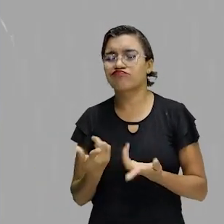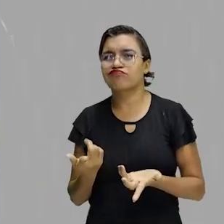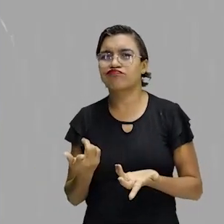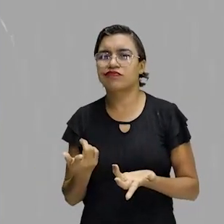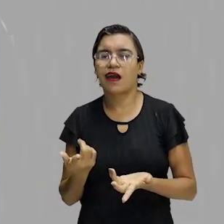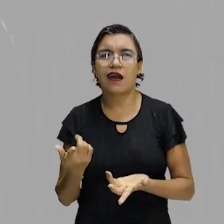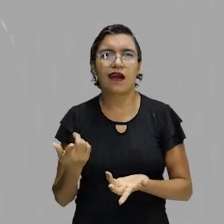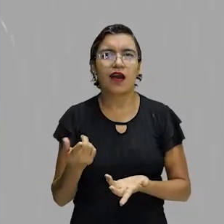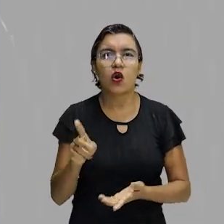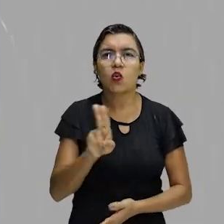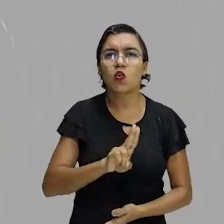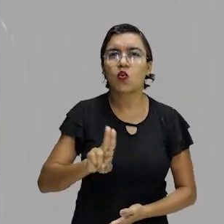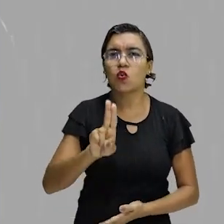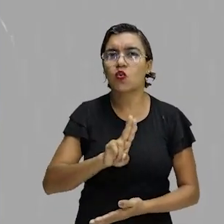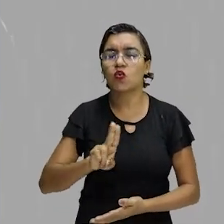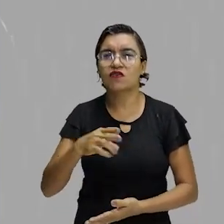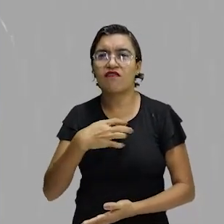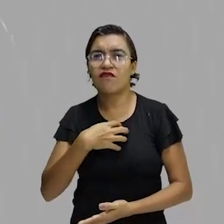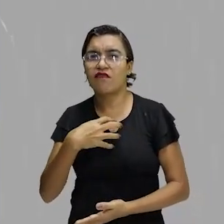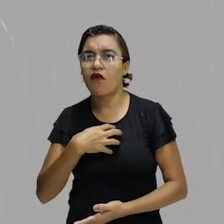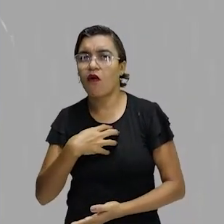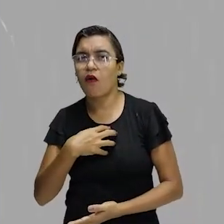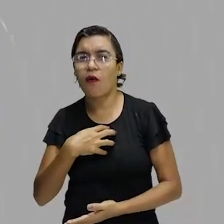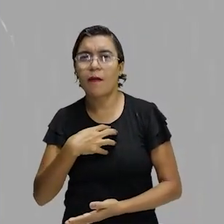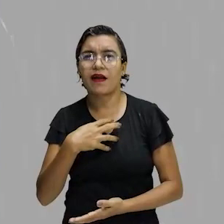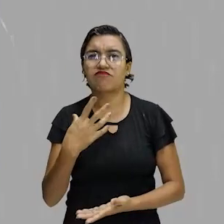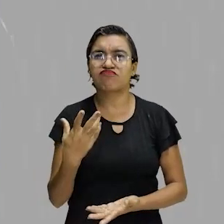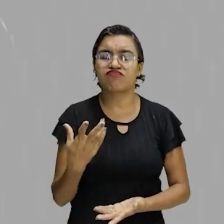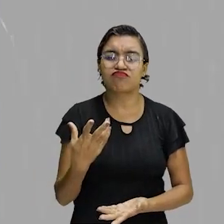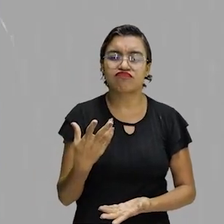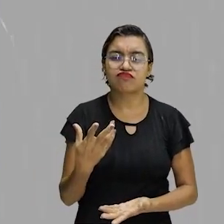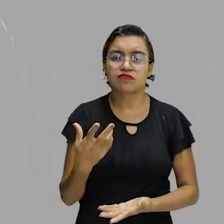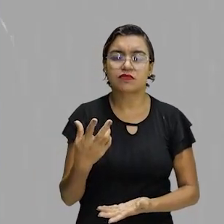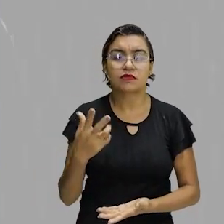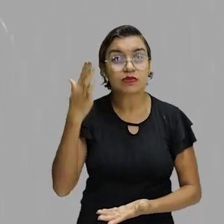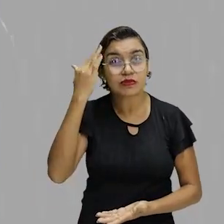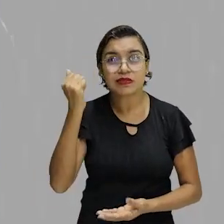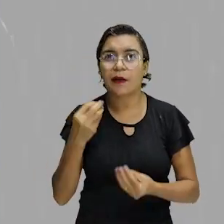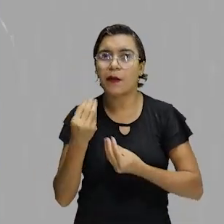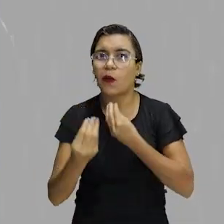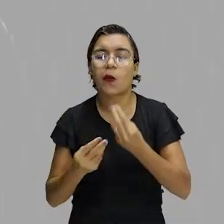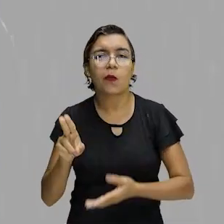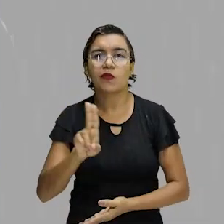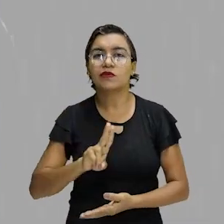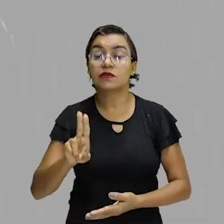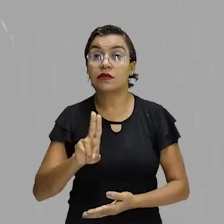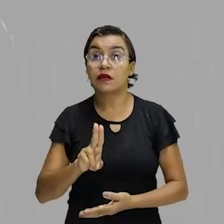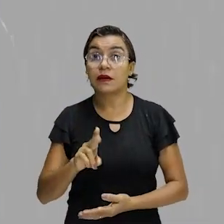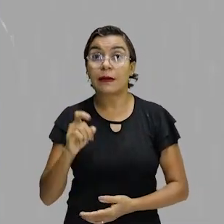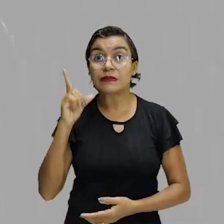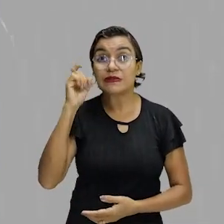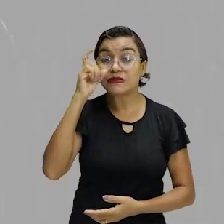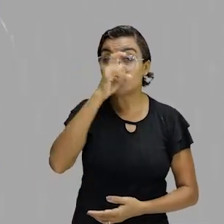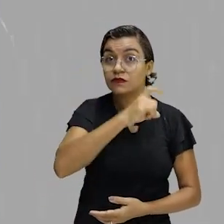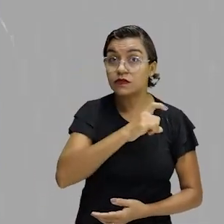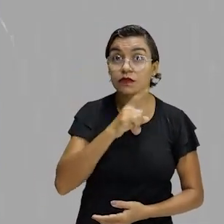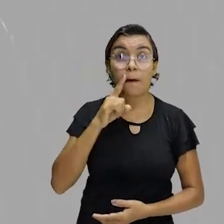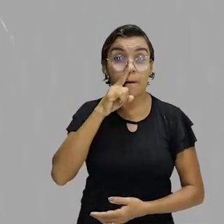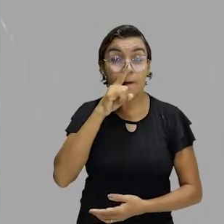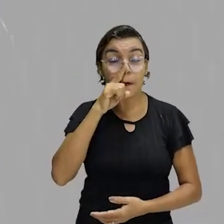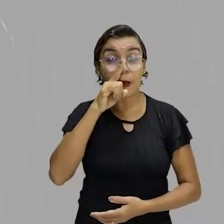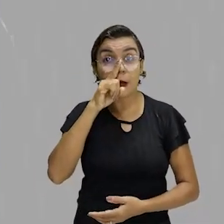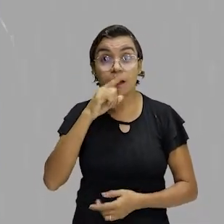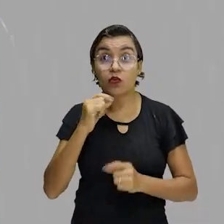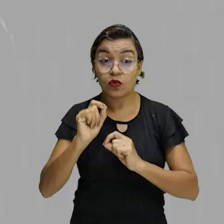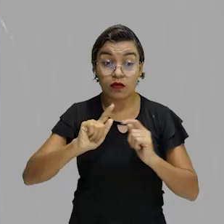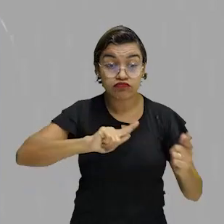muito predatória, desequilibrada, a gente corre o risco de ter ali uma catástrofe mundial,